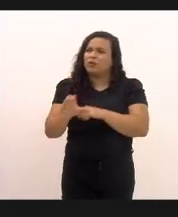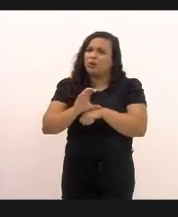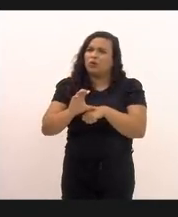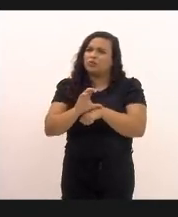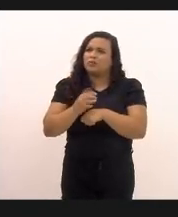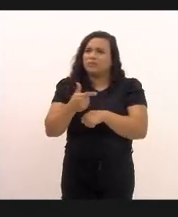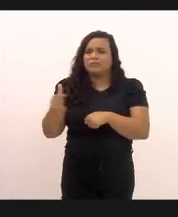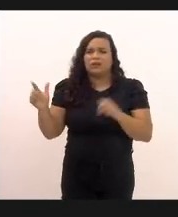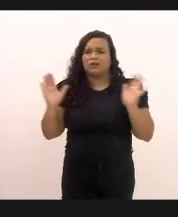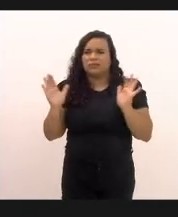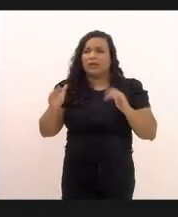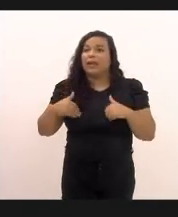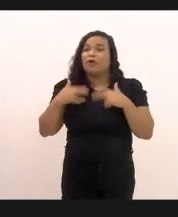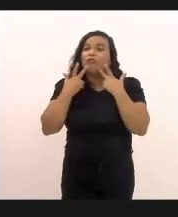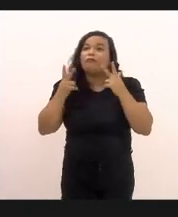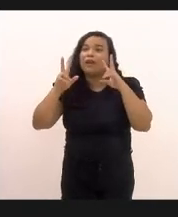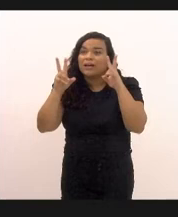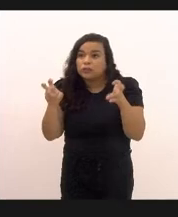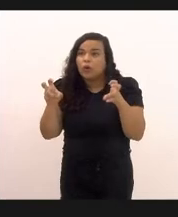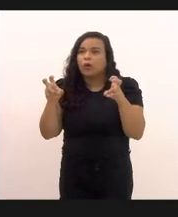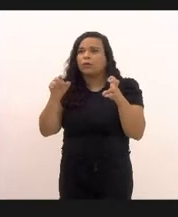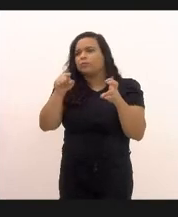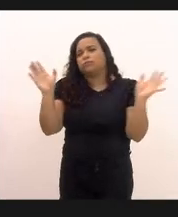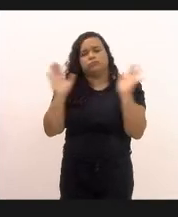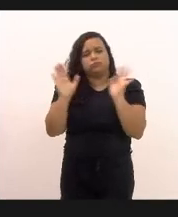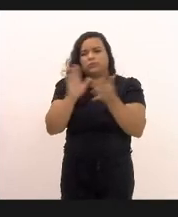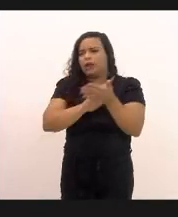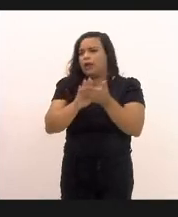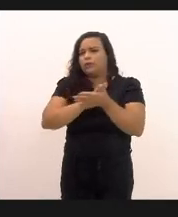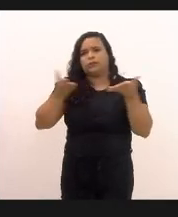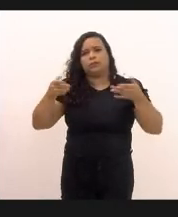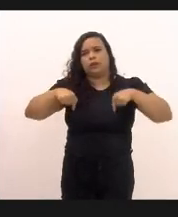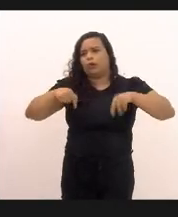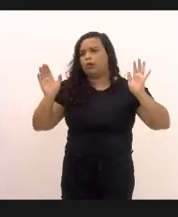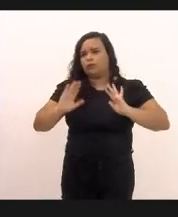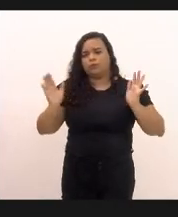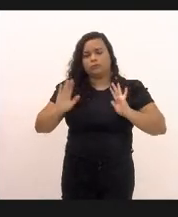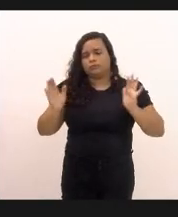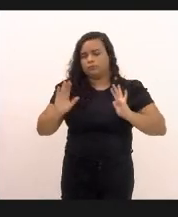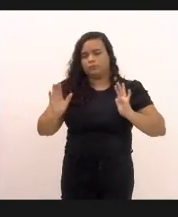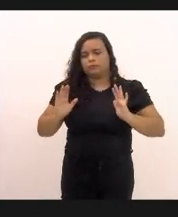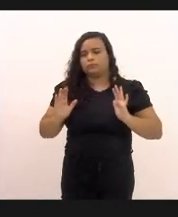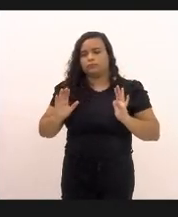nesse mérito aqui agora, porque o meu tempo não é longo para fazer isso.